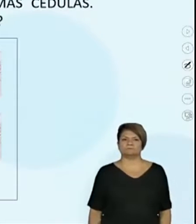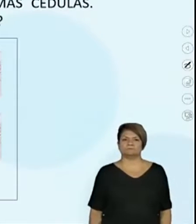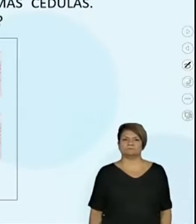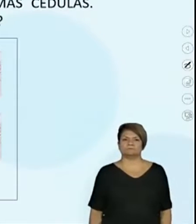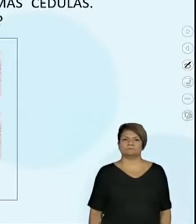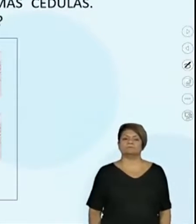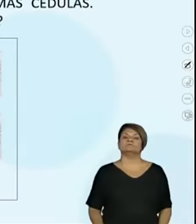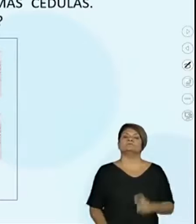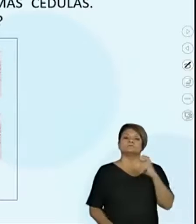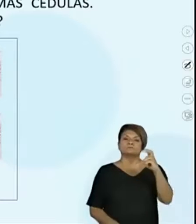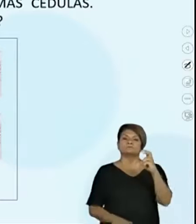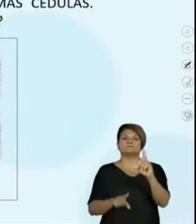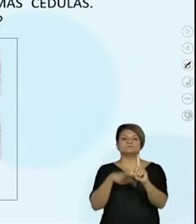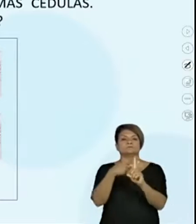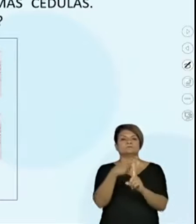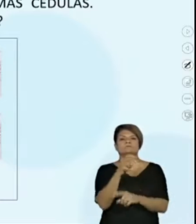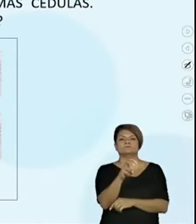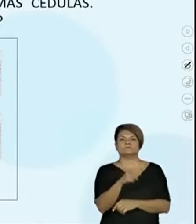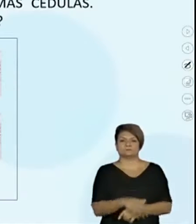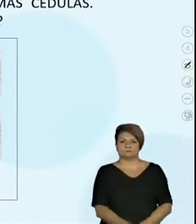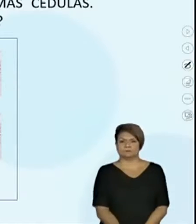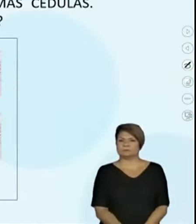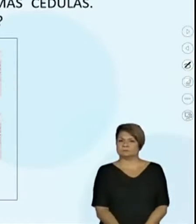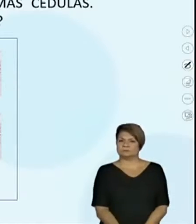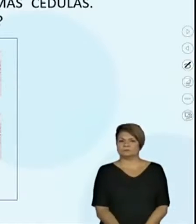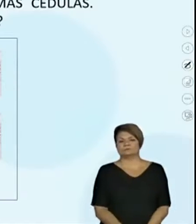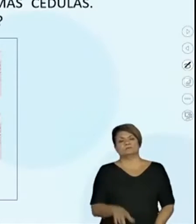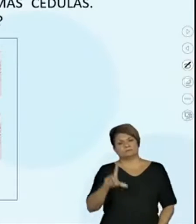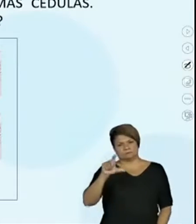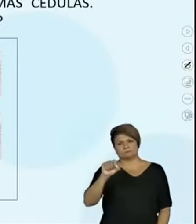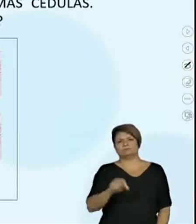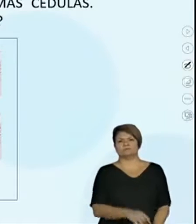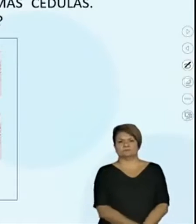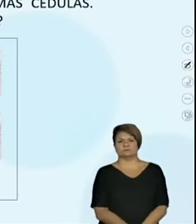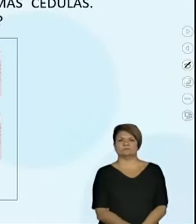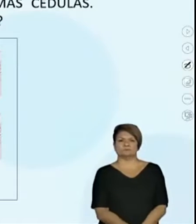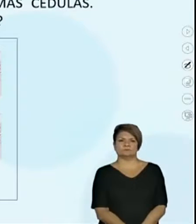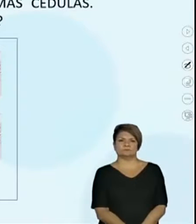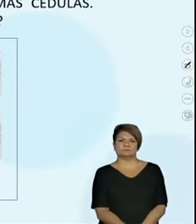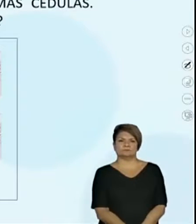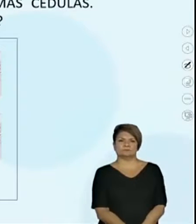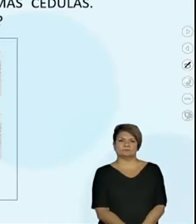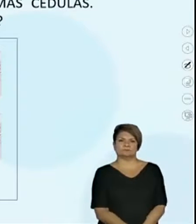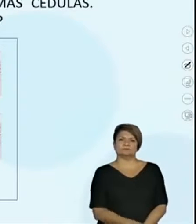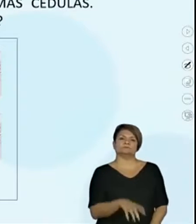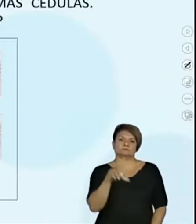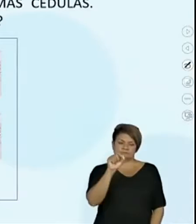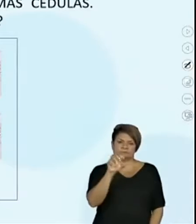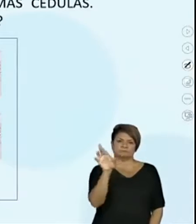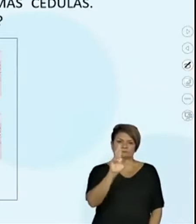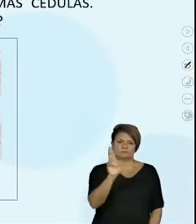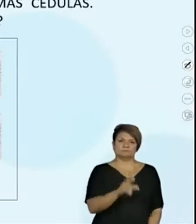só, 5 mais 5. 10. Quanto eu tenho? Ah, R$10. 5 mais 5, 10. 10.